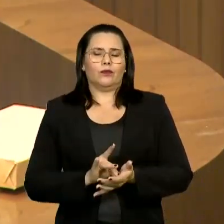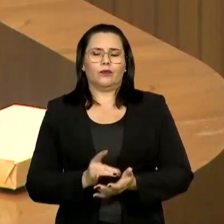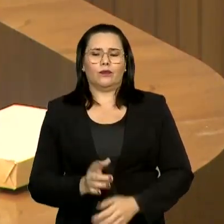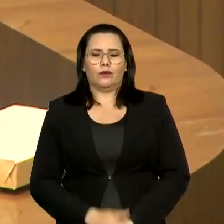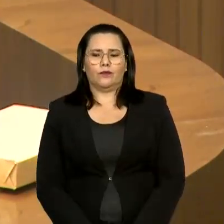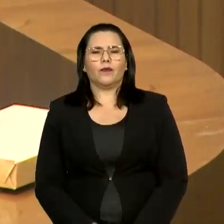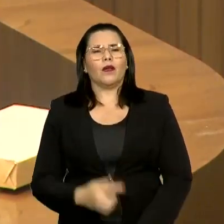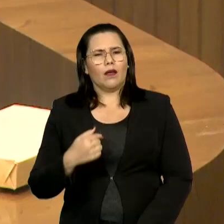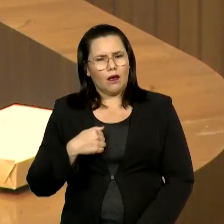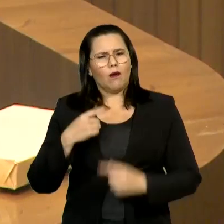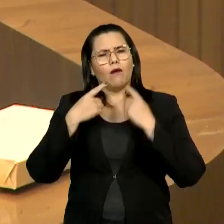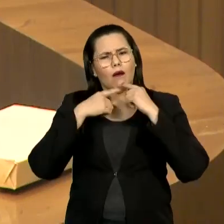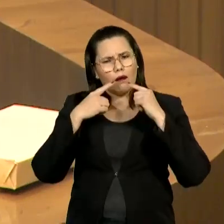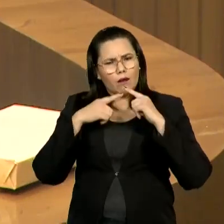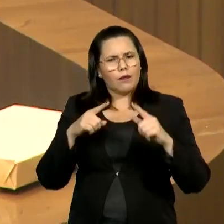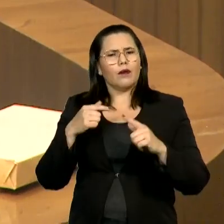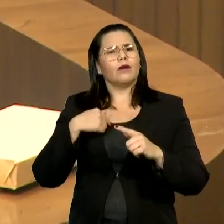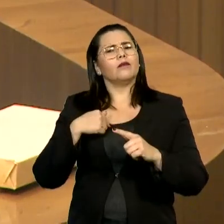Denunciamos, inclusive, nesta casa,